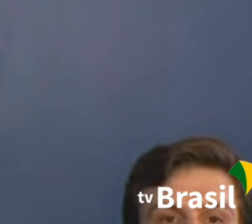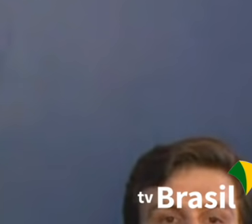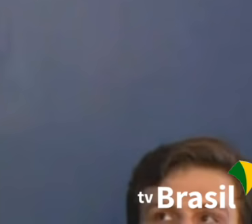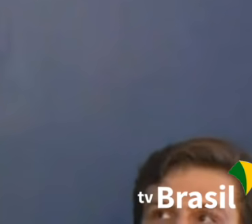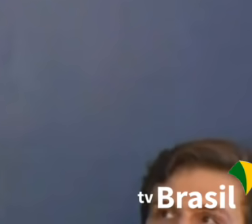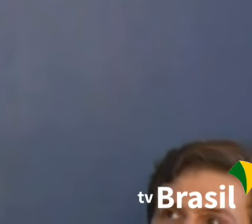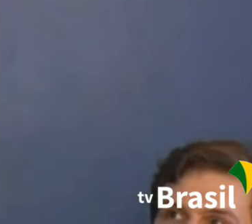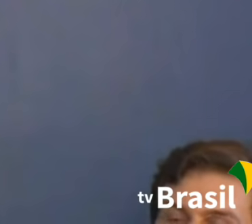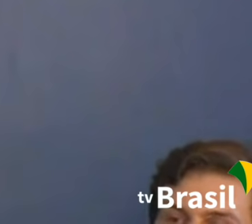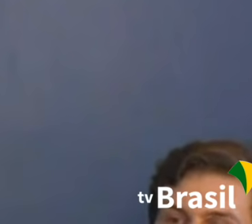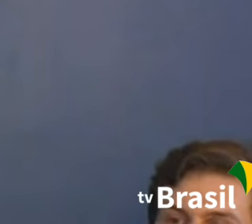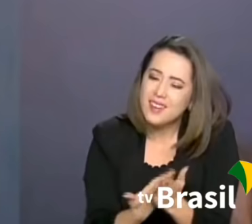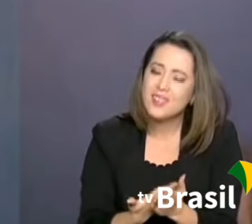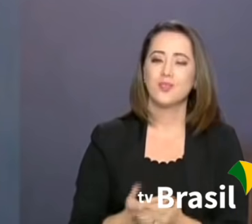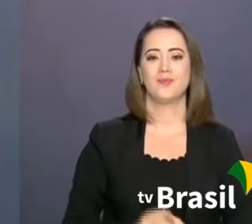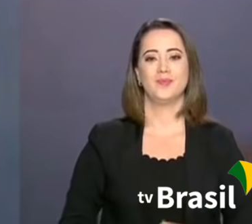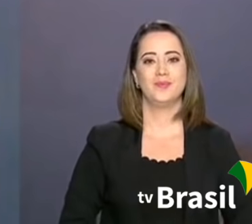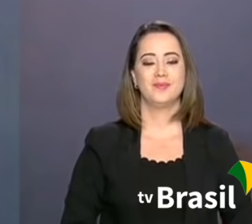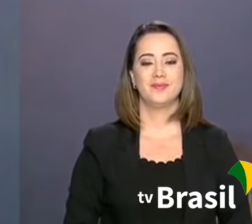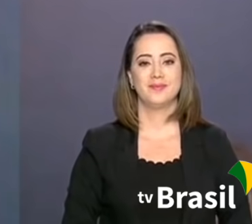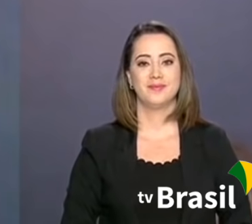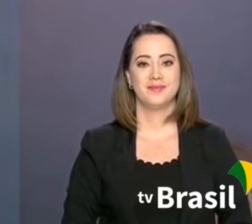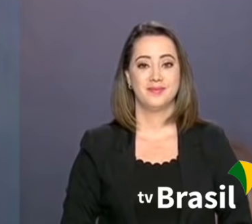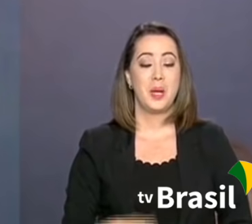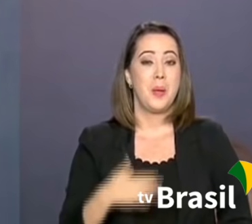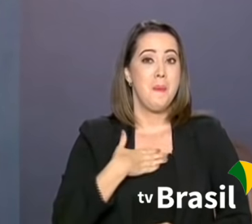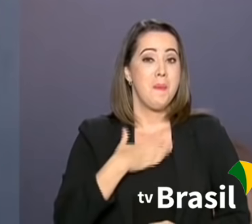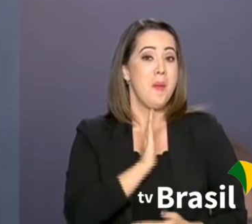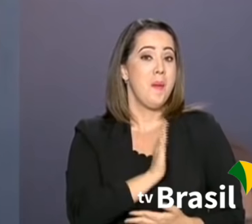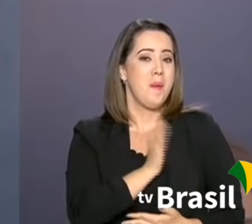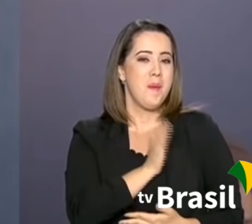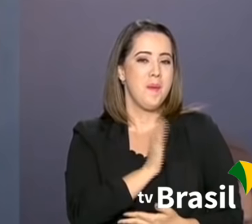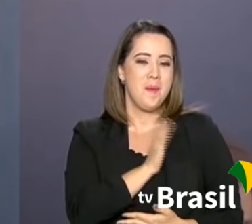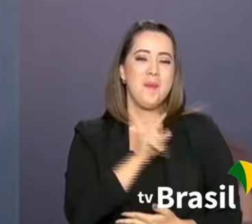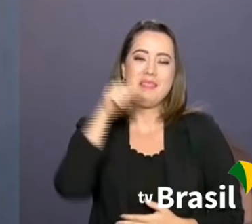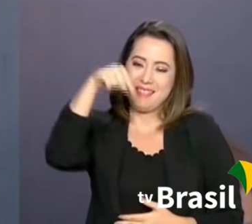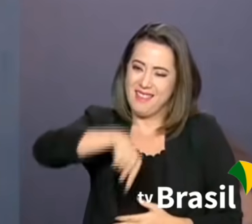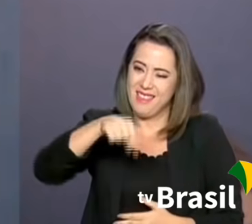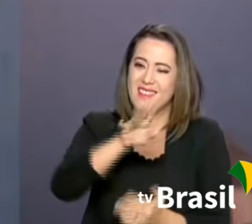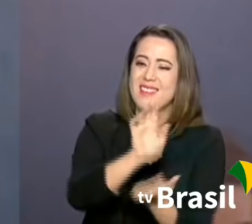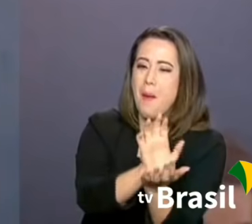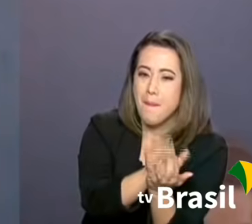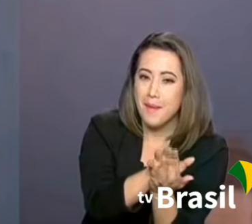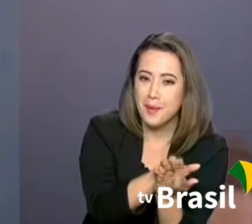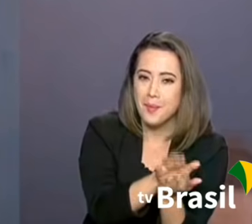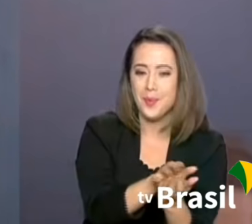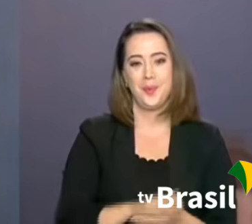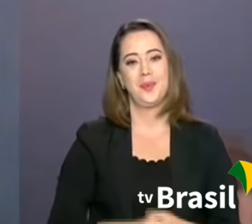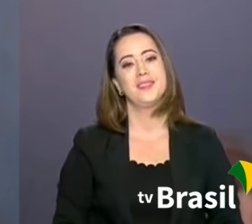Pode ter certeza. Meu coração é pernambucano.